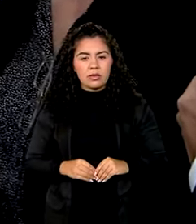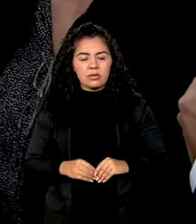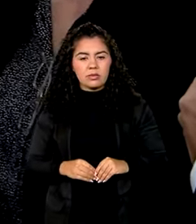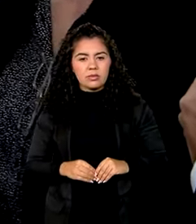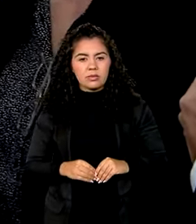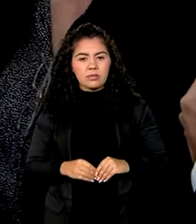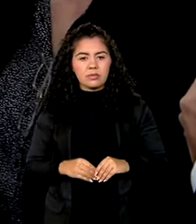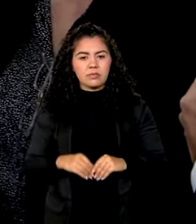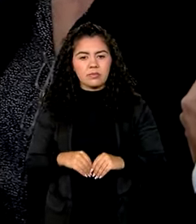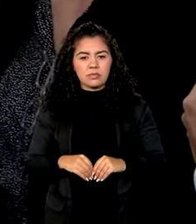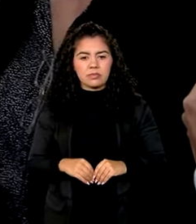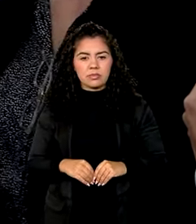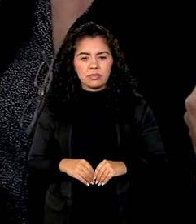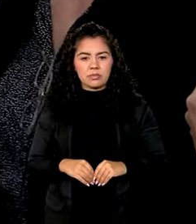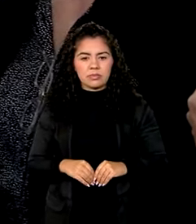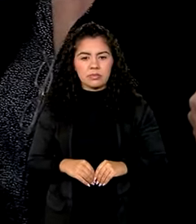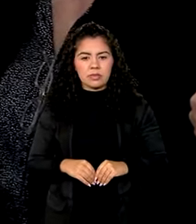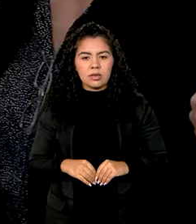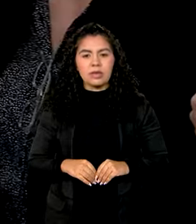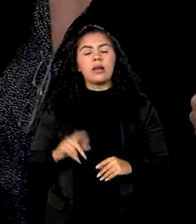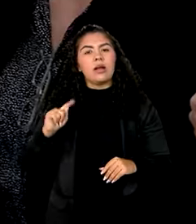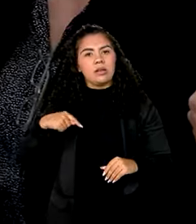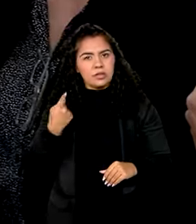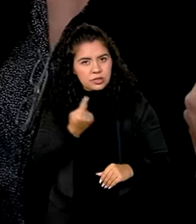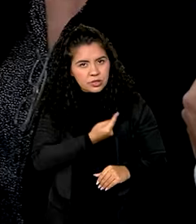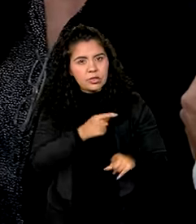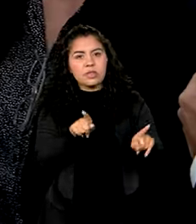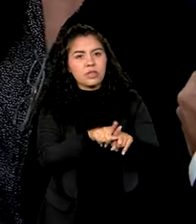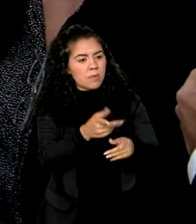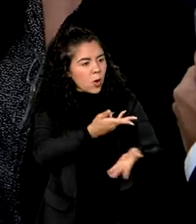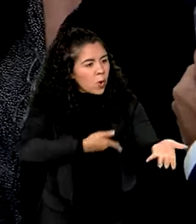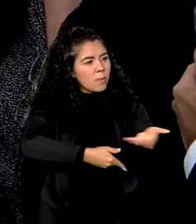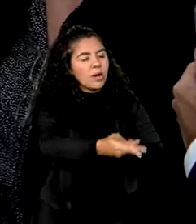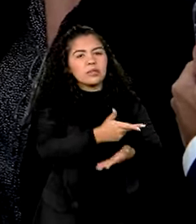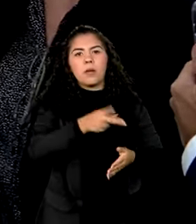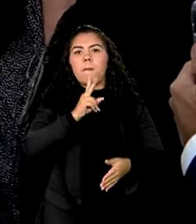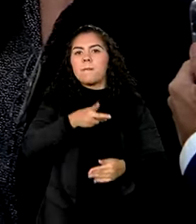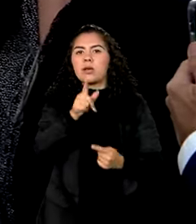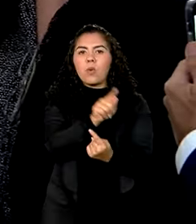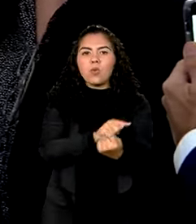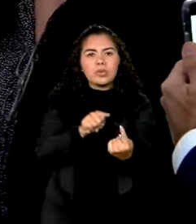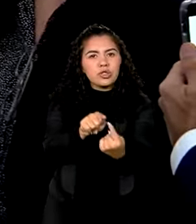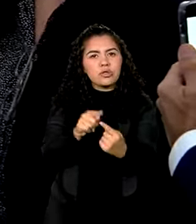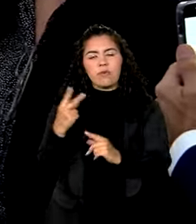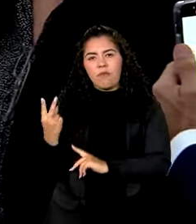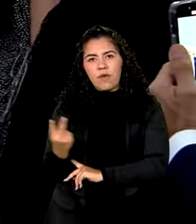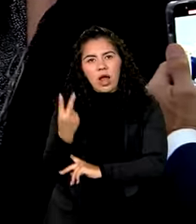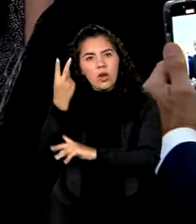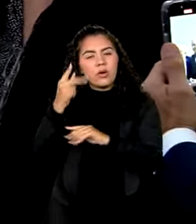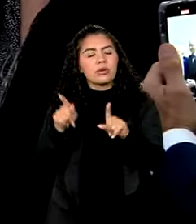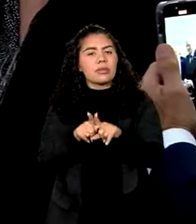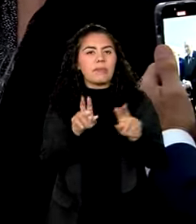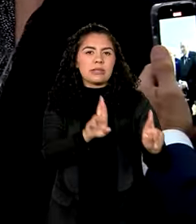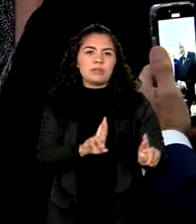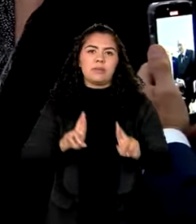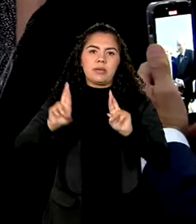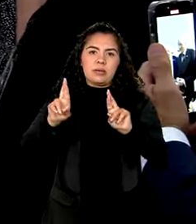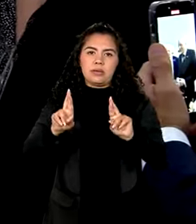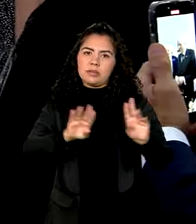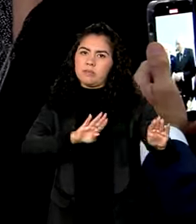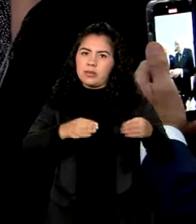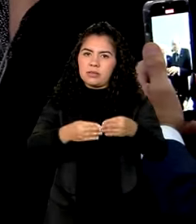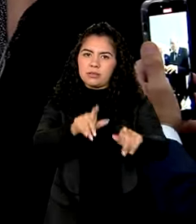stesse speranze per l'umanità. Nós compartilhamos os mesmos objetivos, os mesmos valores e a mesma esperança para a